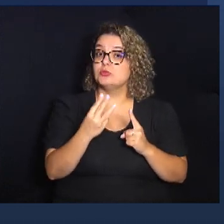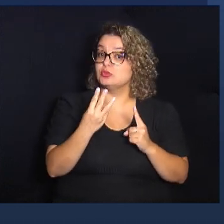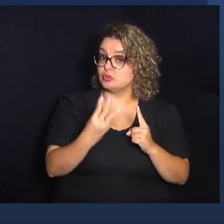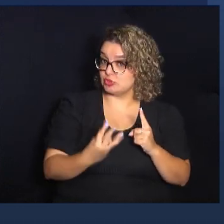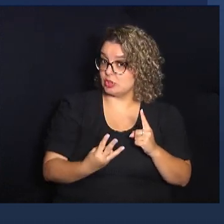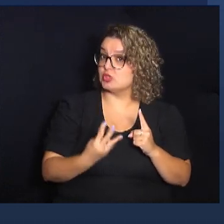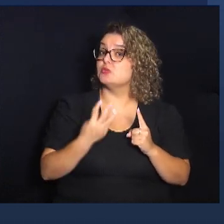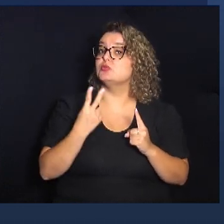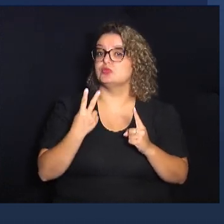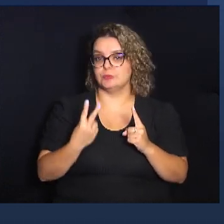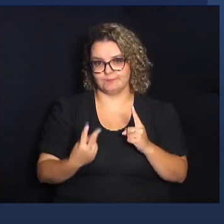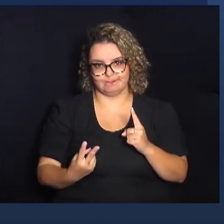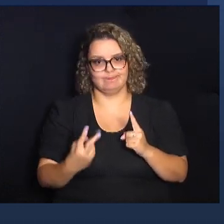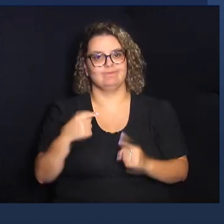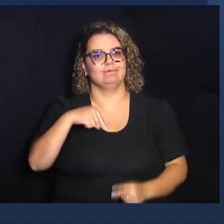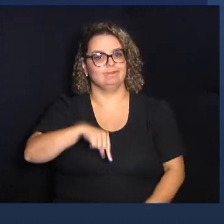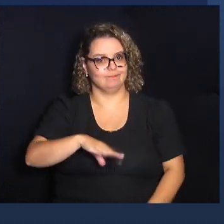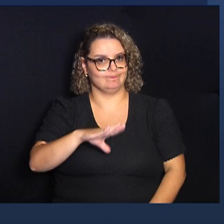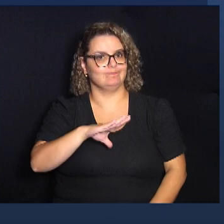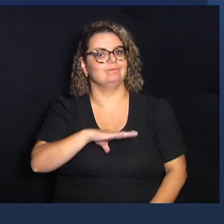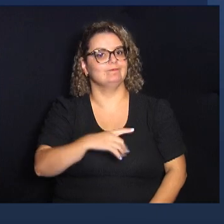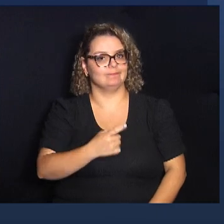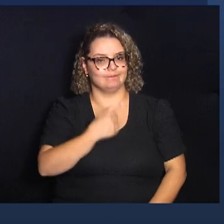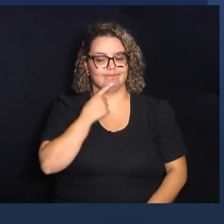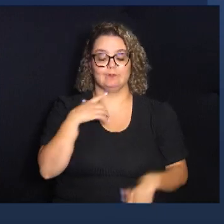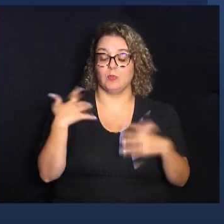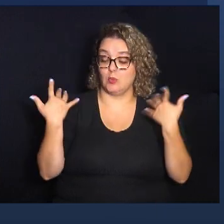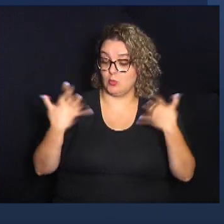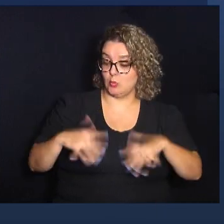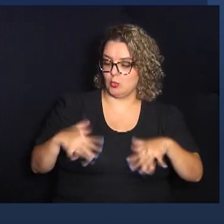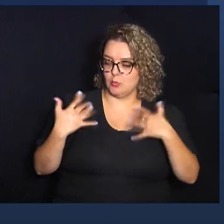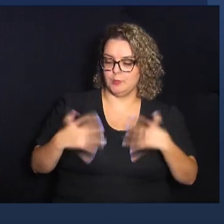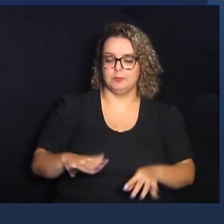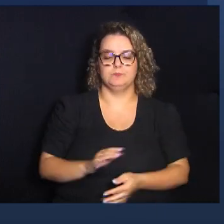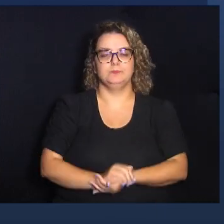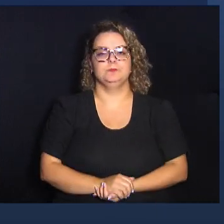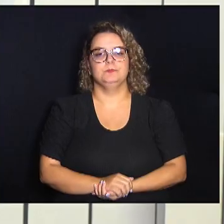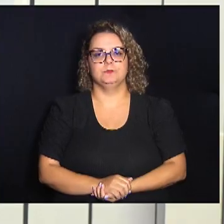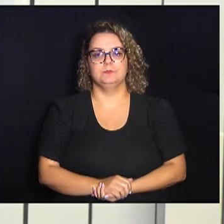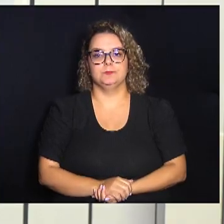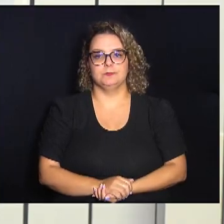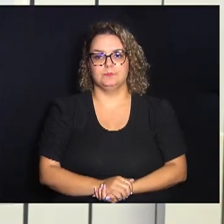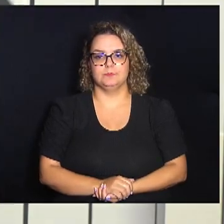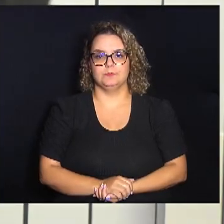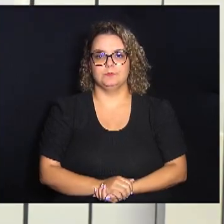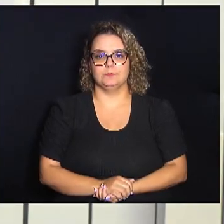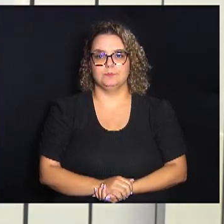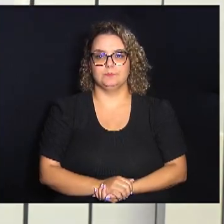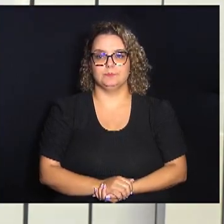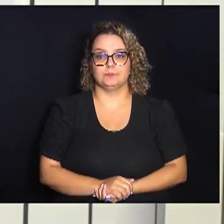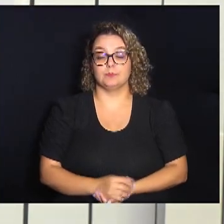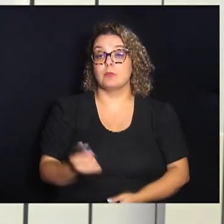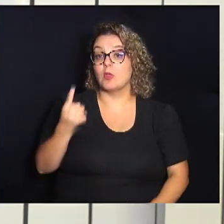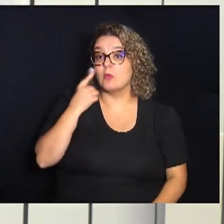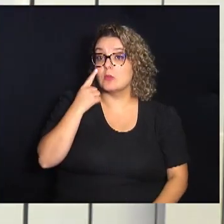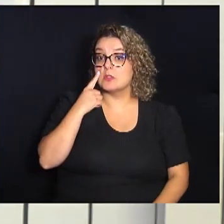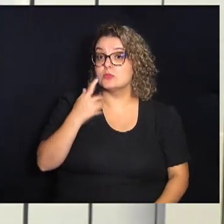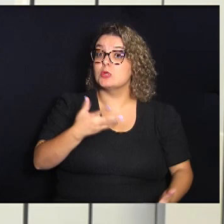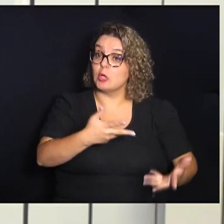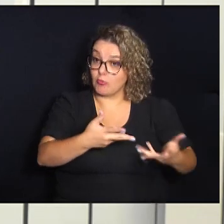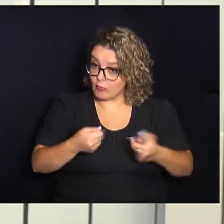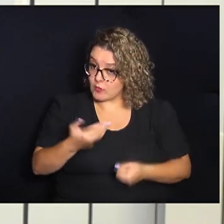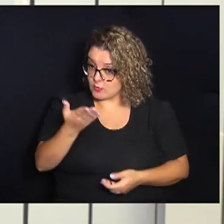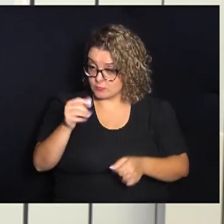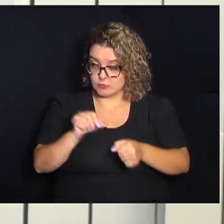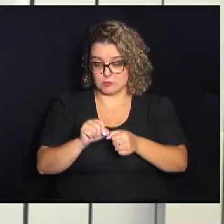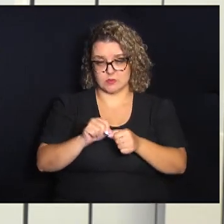podendo chegar aos 32 graus aqui na cidade de Campinas. E olha só, eu tenho um convite a fazer a você